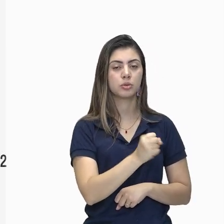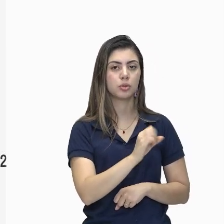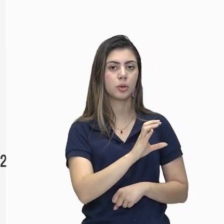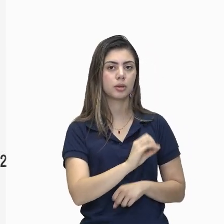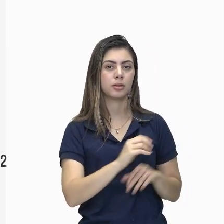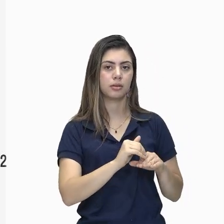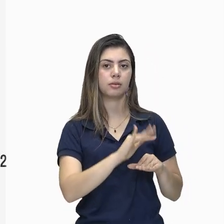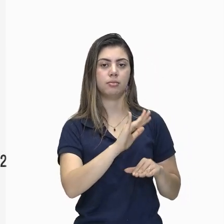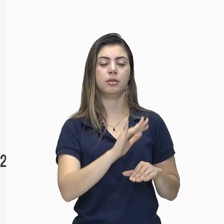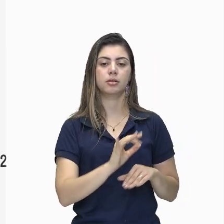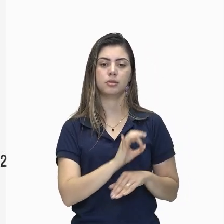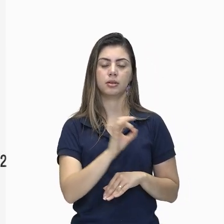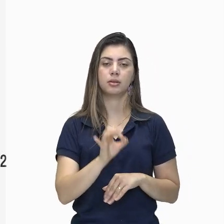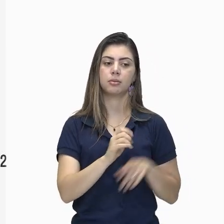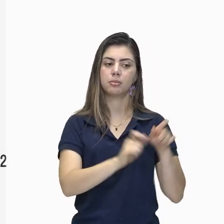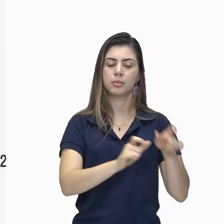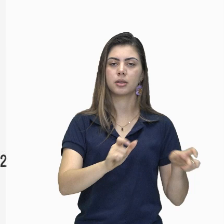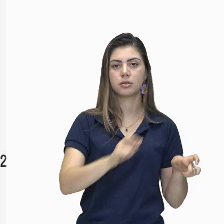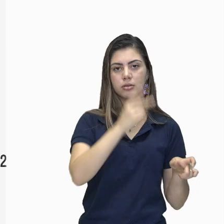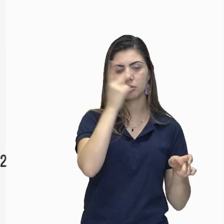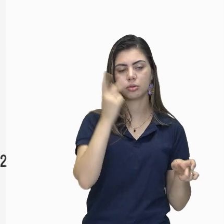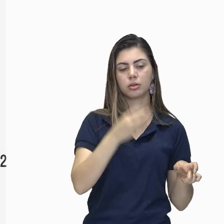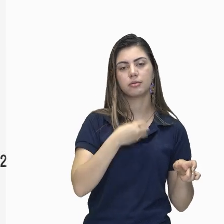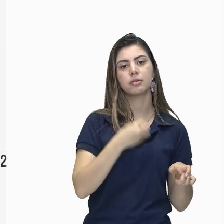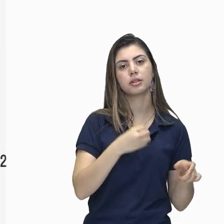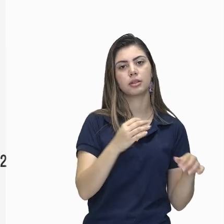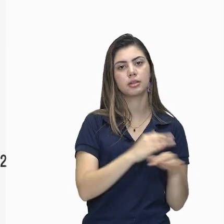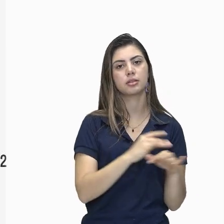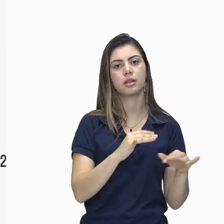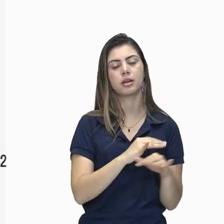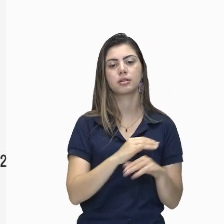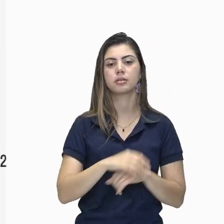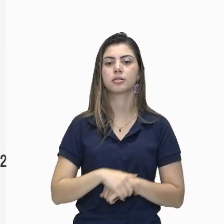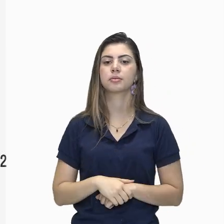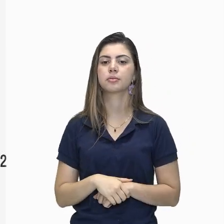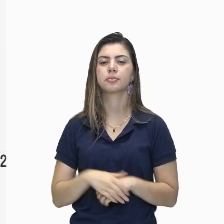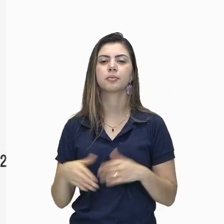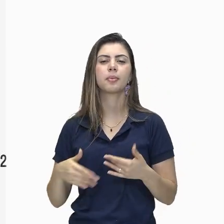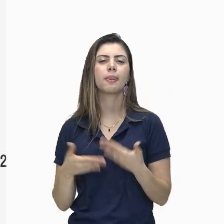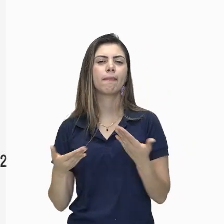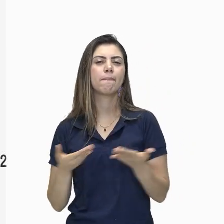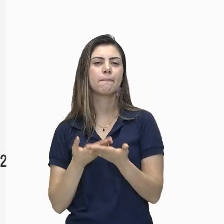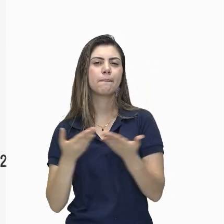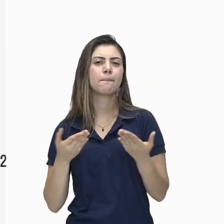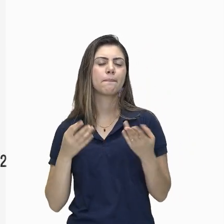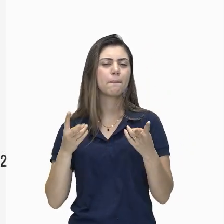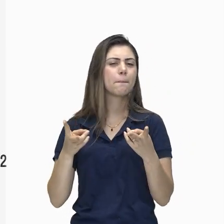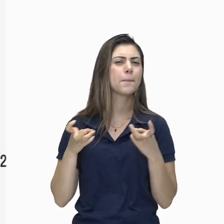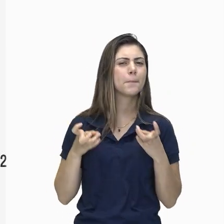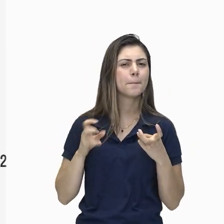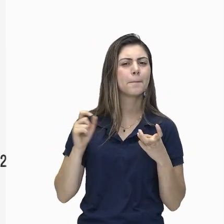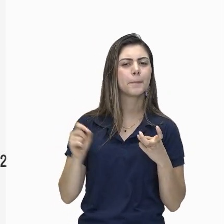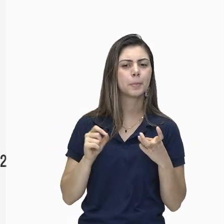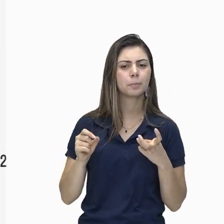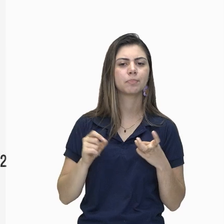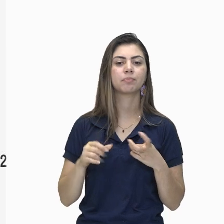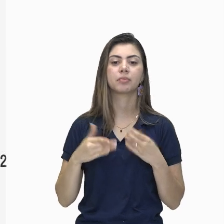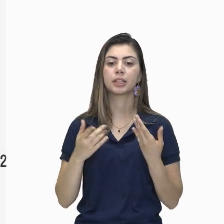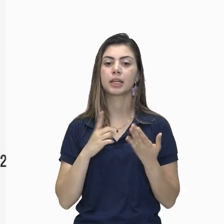12.880.182 pessoas vivendo nas cidades. Então, observem que até aqui, a década